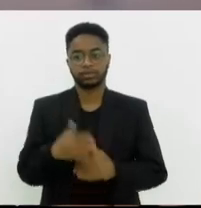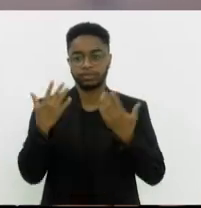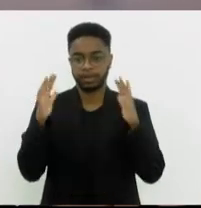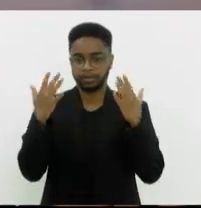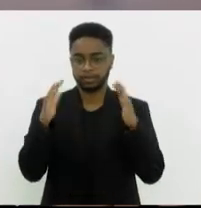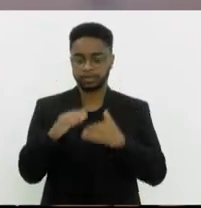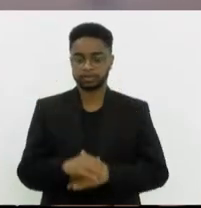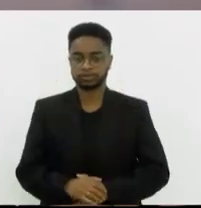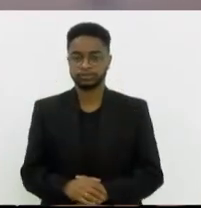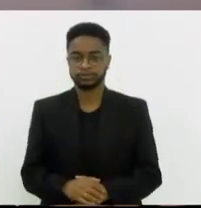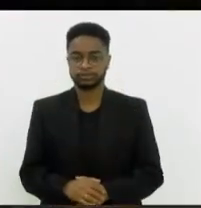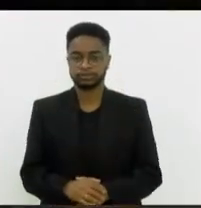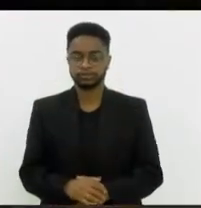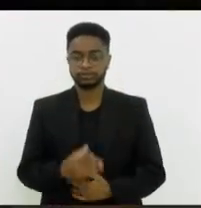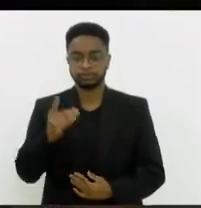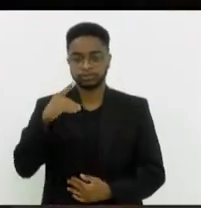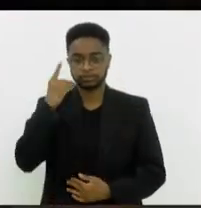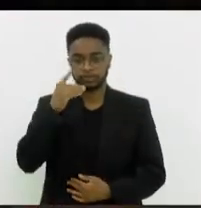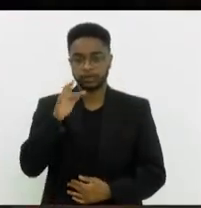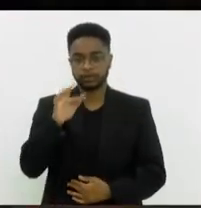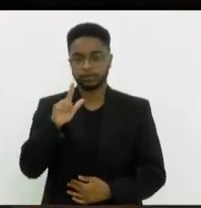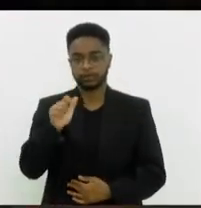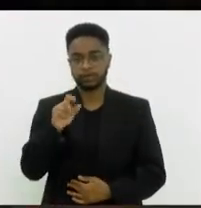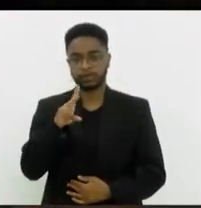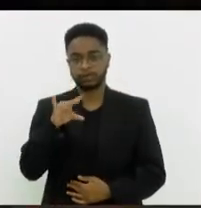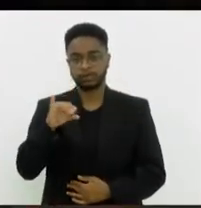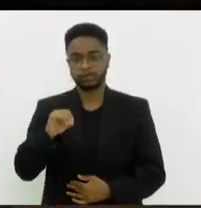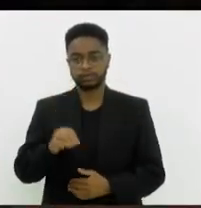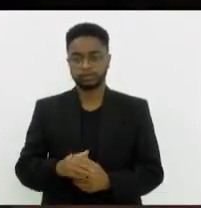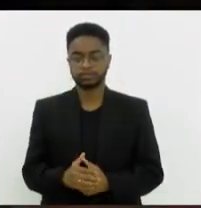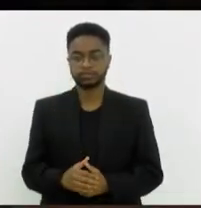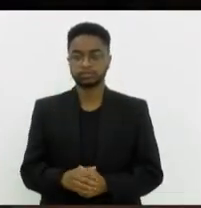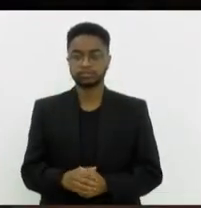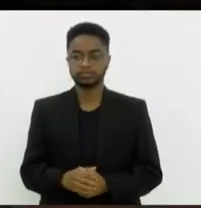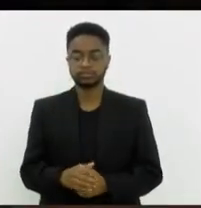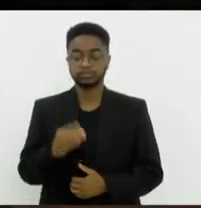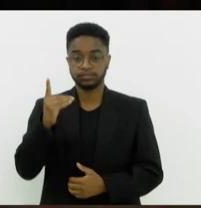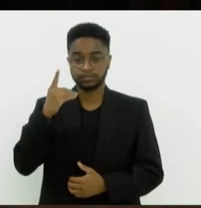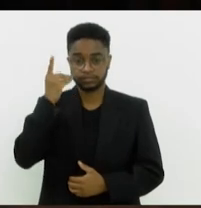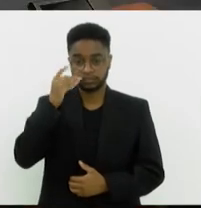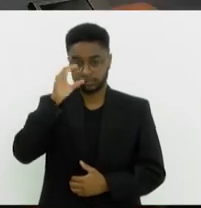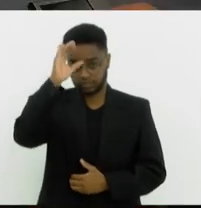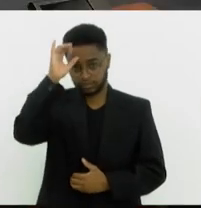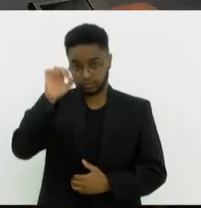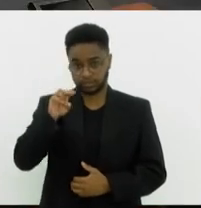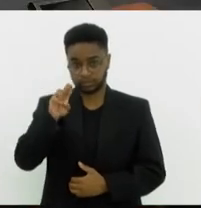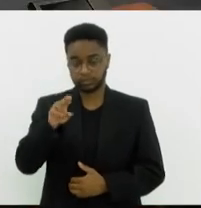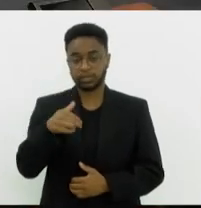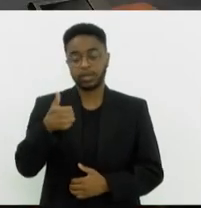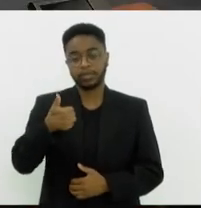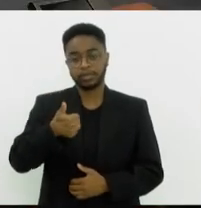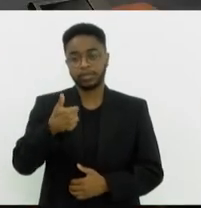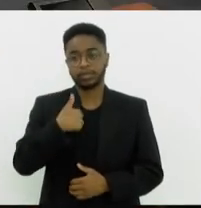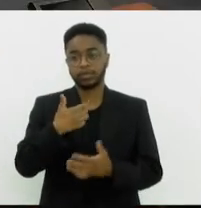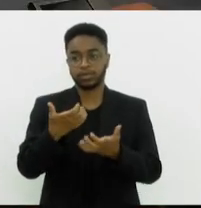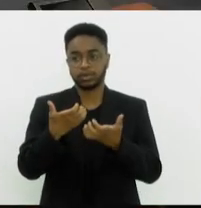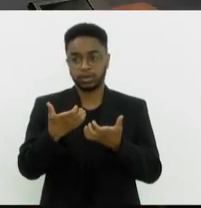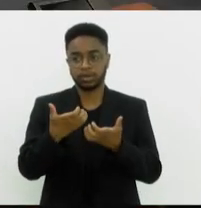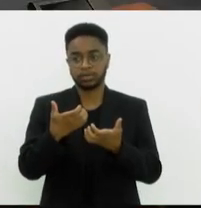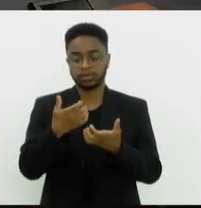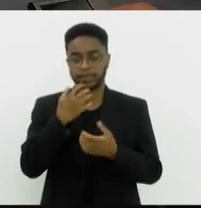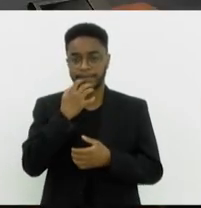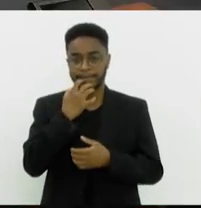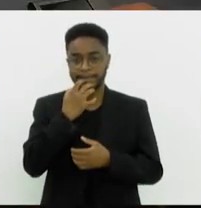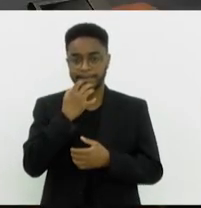Parabéns. Deputado Flávio Serafini. Deputada Tia Ju, em primeiro lugar, eu quero me solidarizar